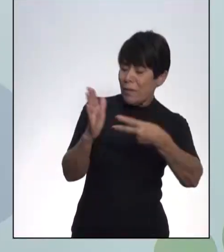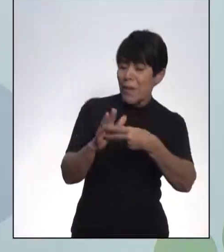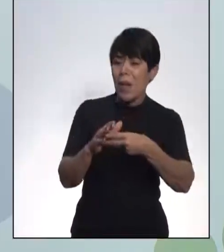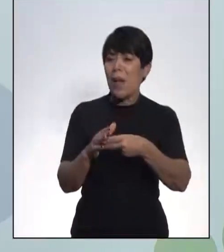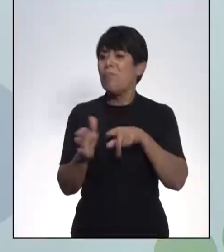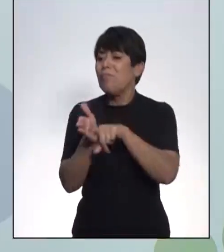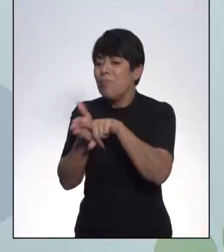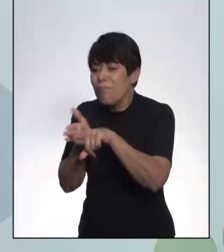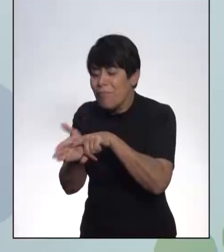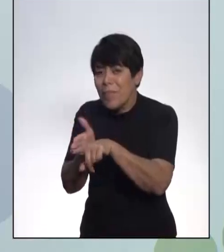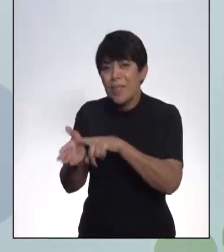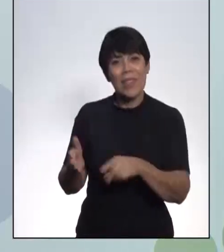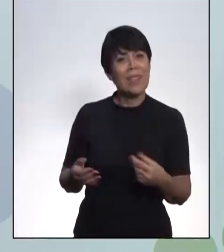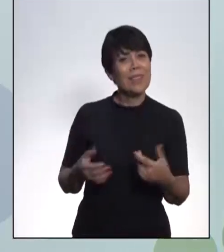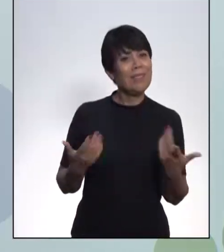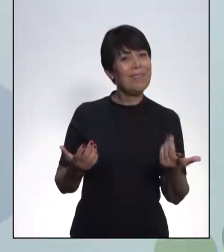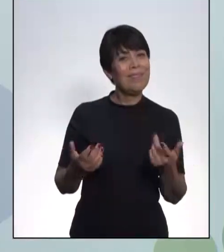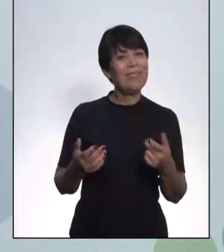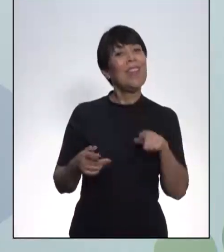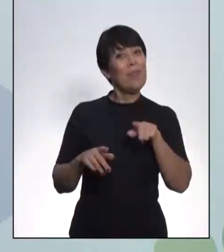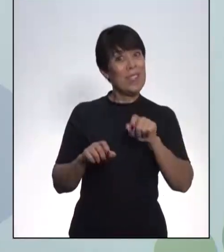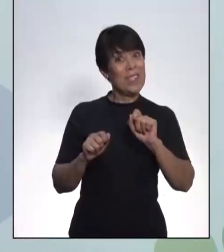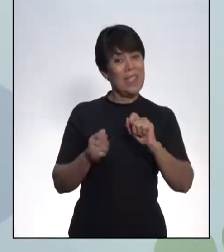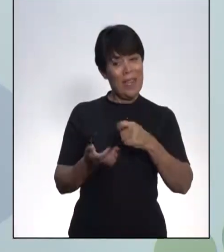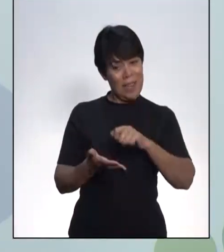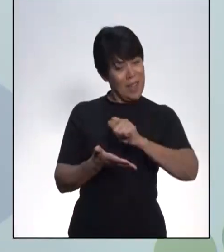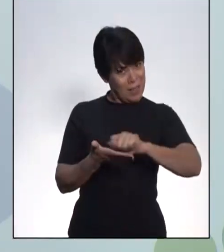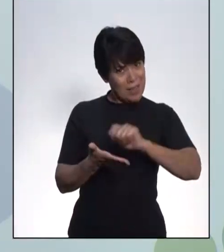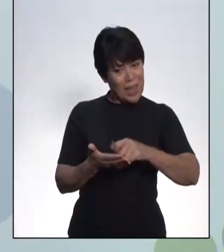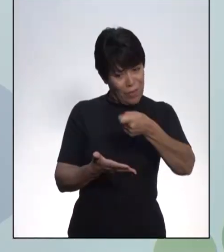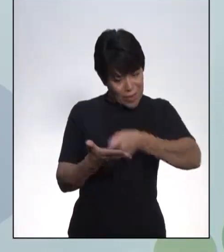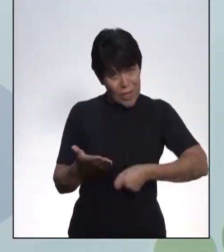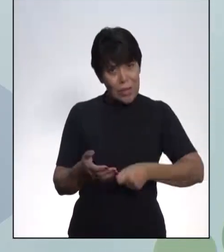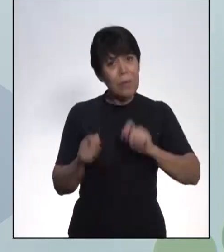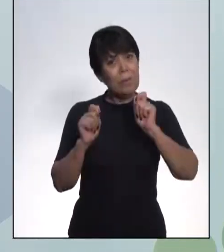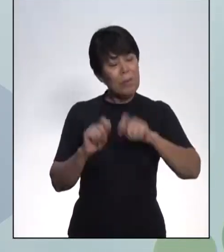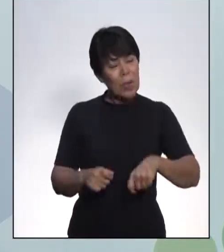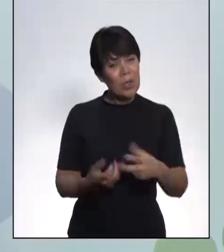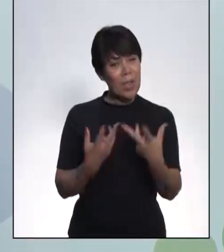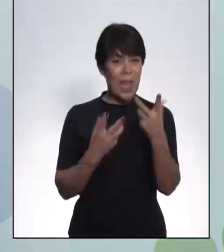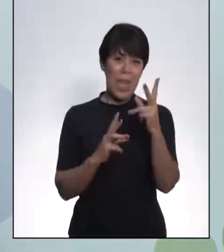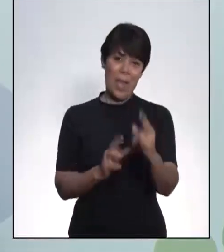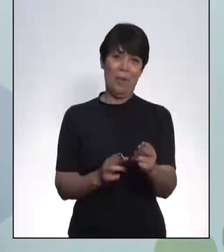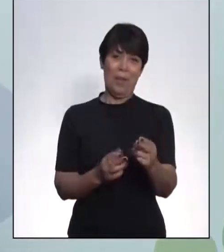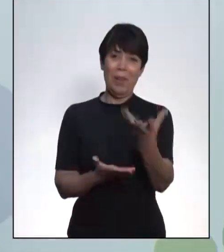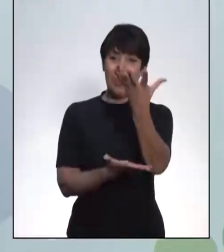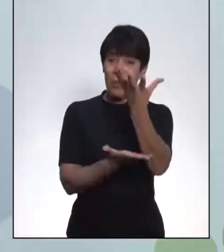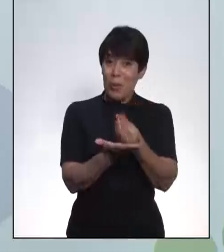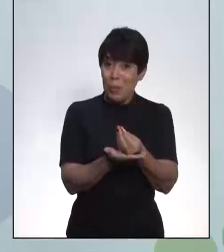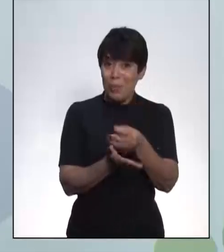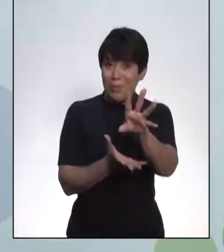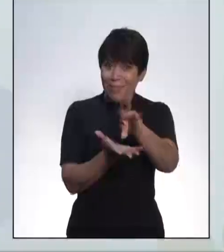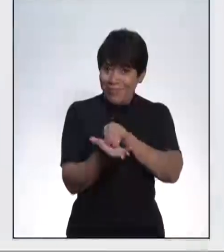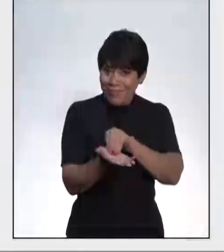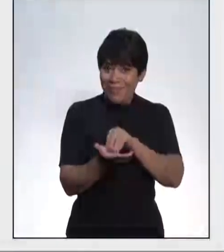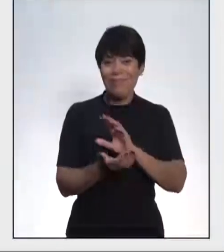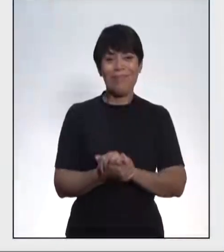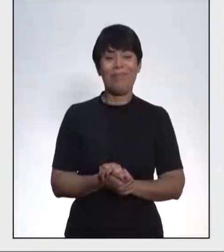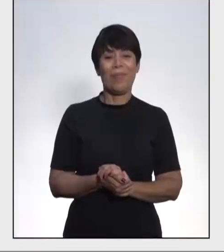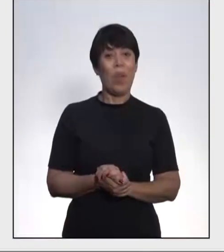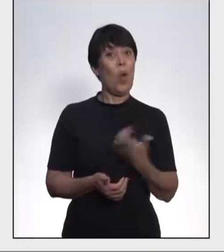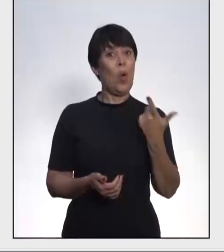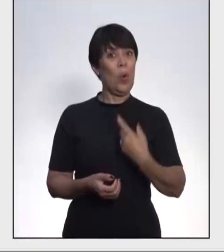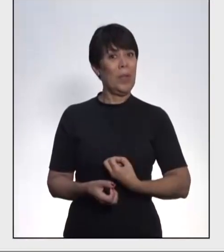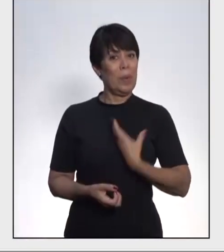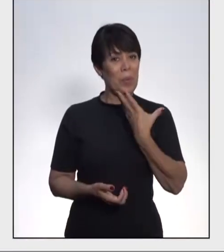recursos um escritor pode usar. E você, quando escreve seu texto, pode usar também. Tudo significa, tudo. Olha lá, vamos ver esse poeminha?